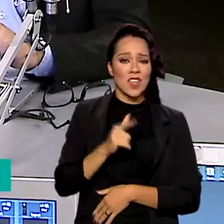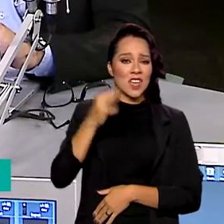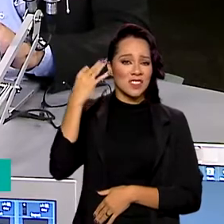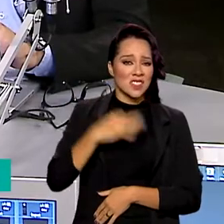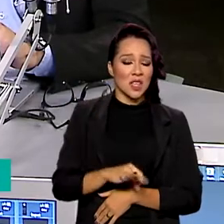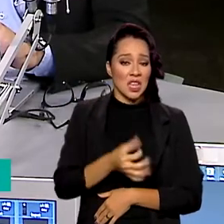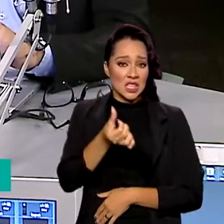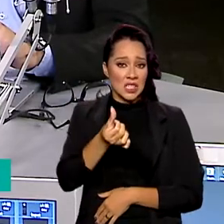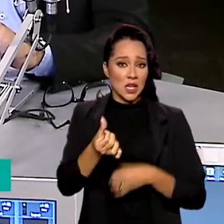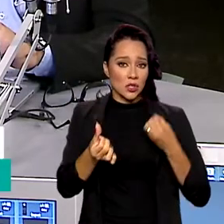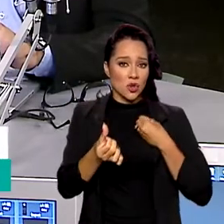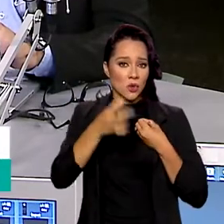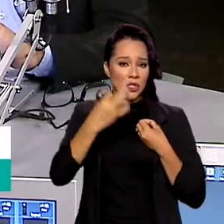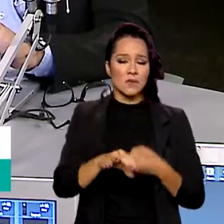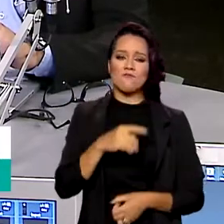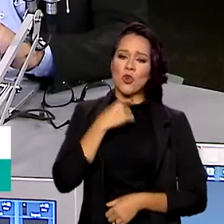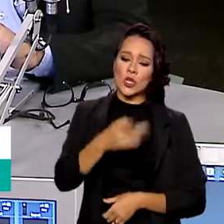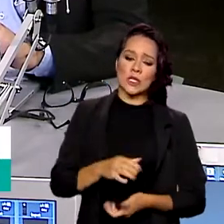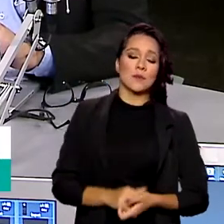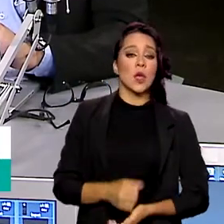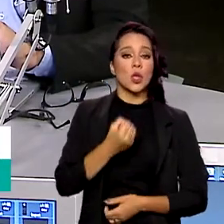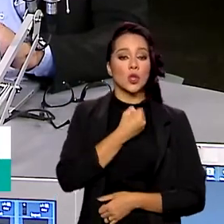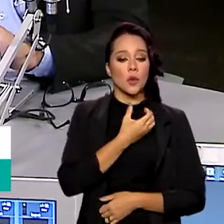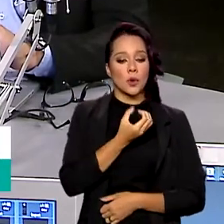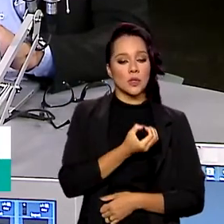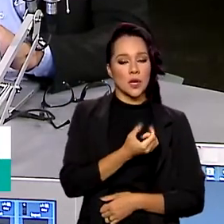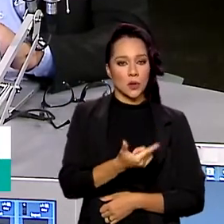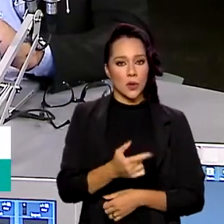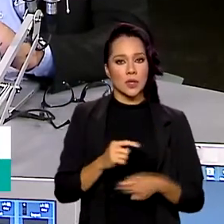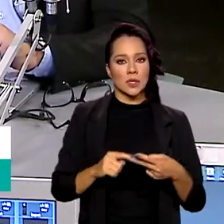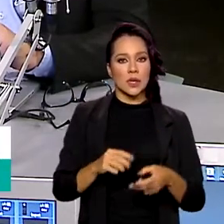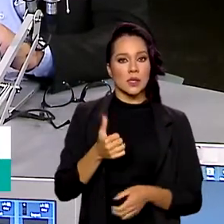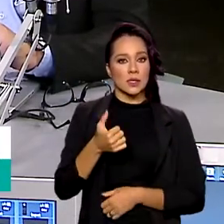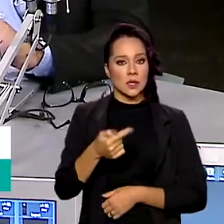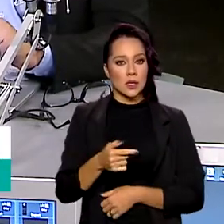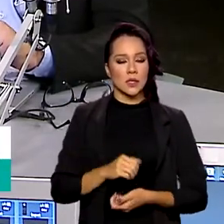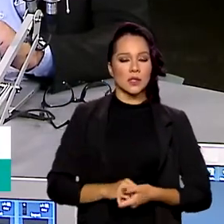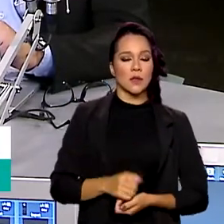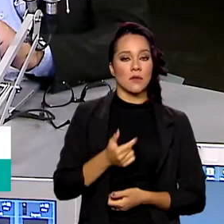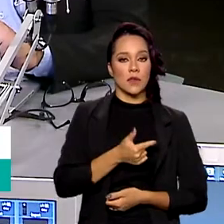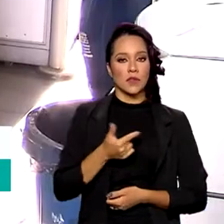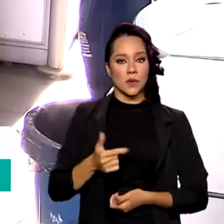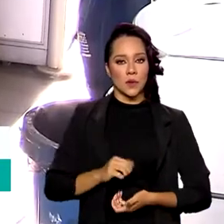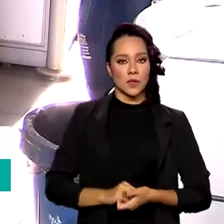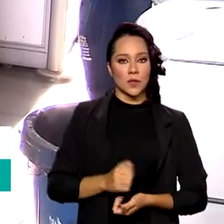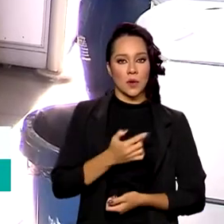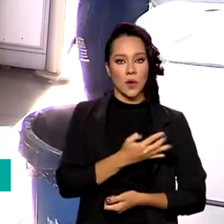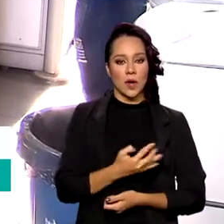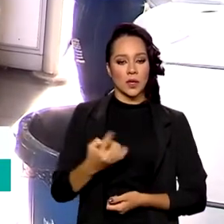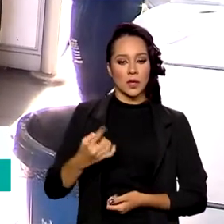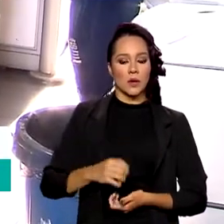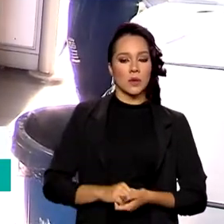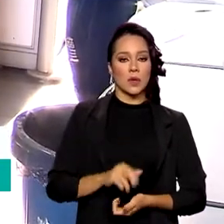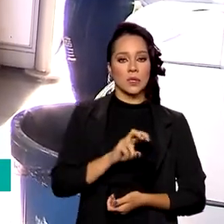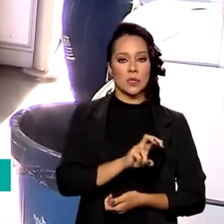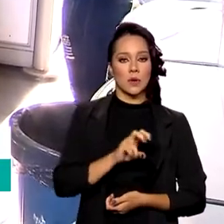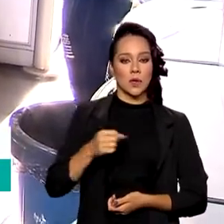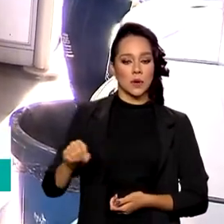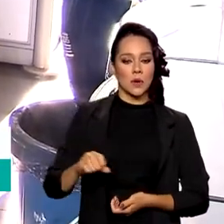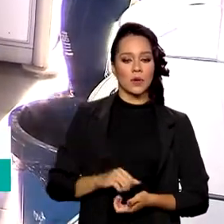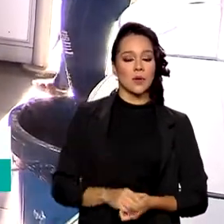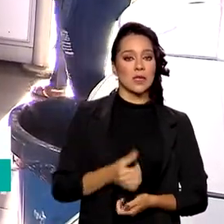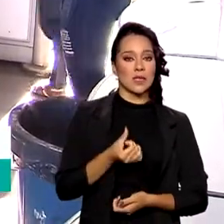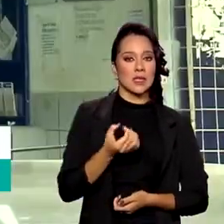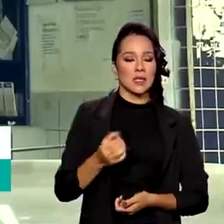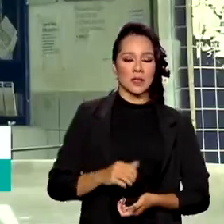acertadores das 6 dezenas os números sorteados foram 02 17 22 41 58